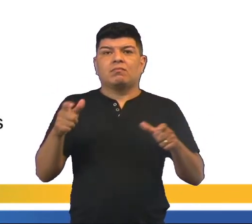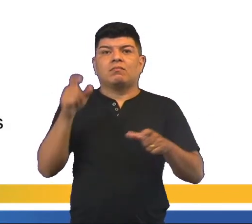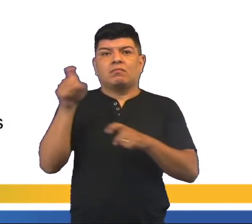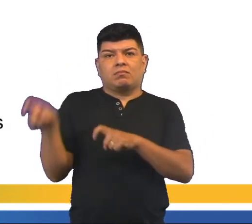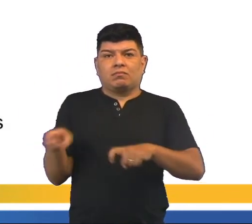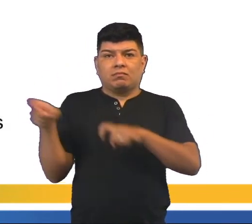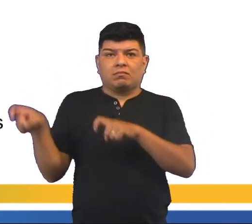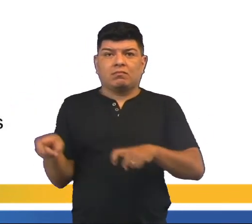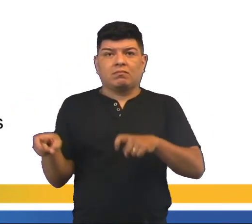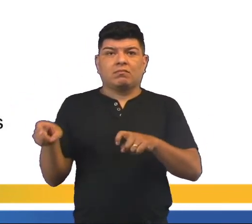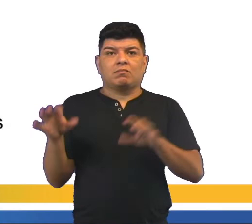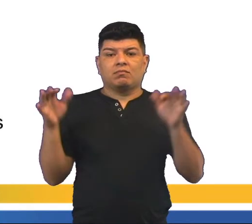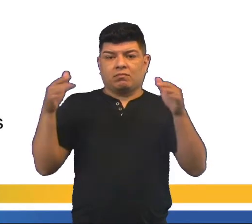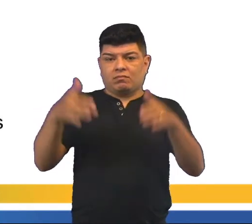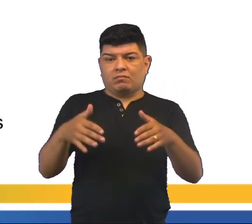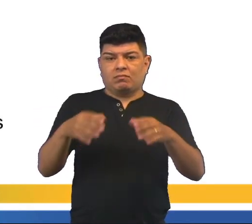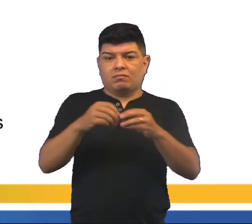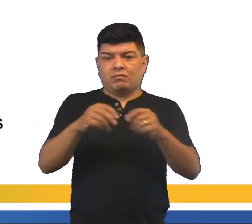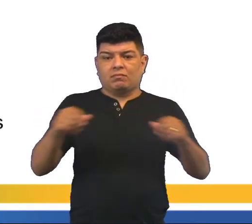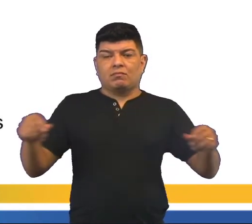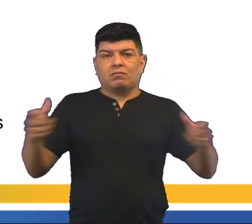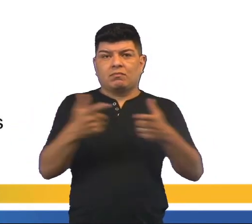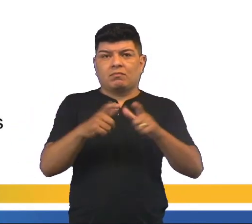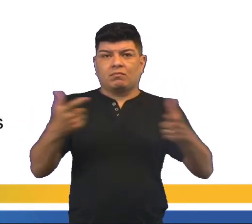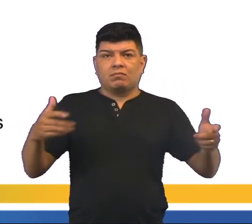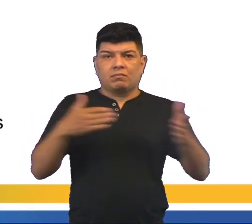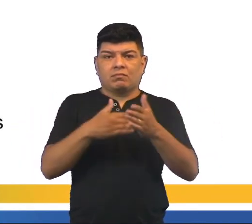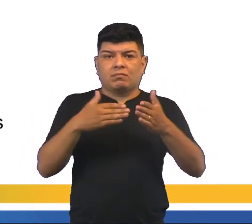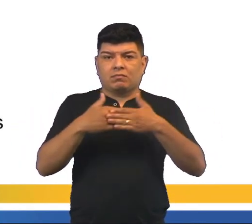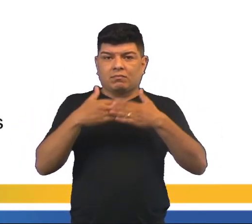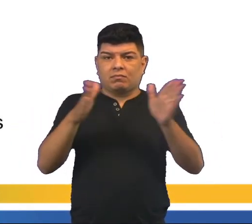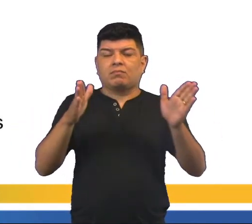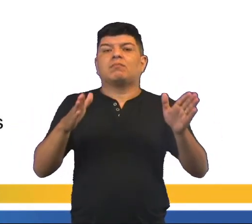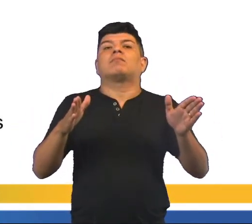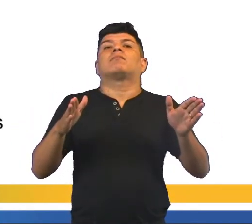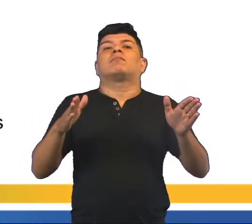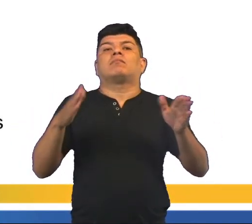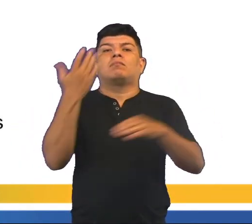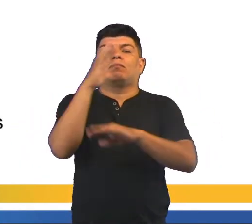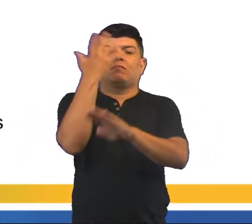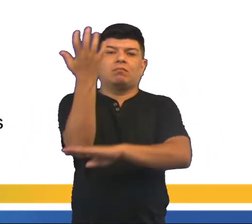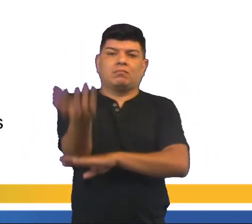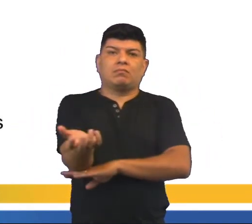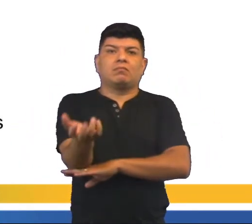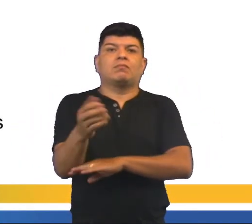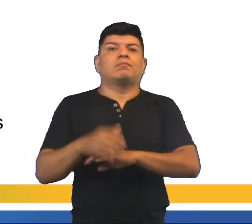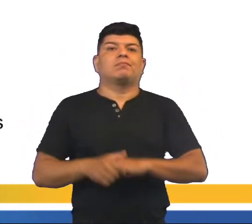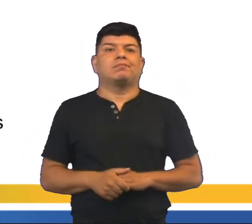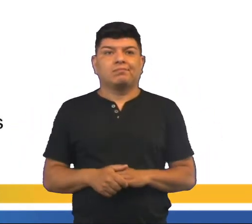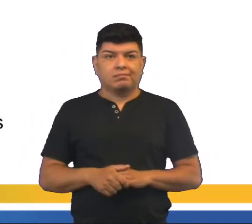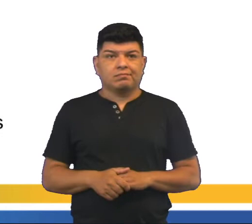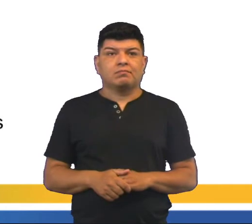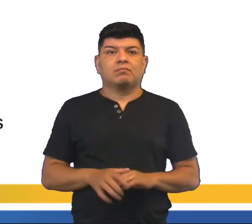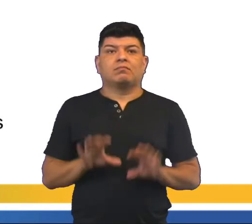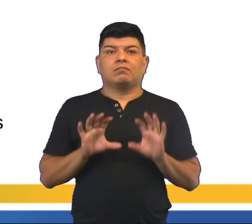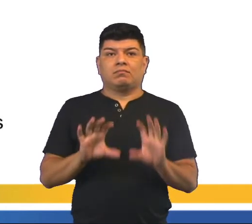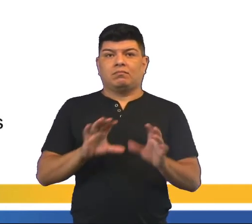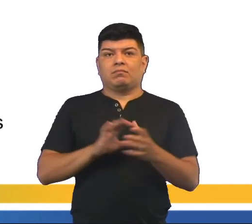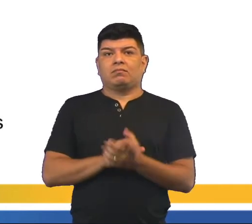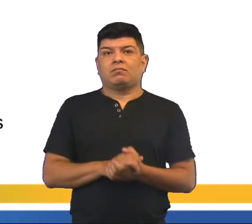rural e concentração de terra, e expansão das fronteiras agrícolas e do desmatamento. Então, isso